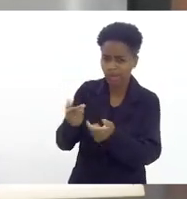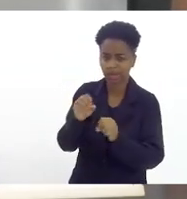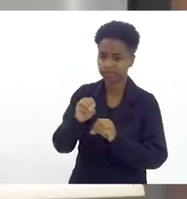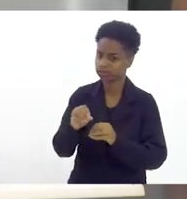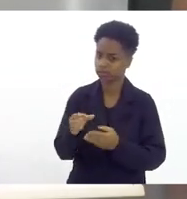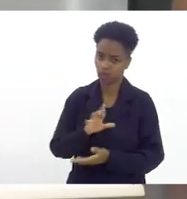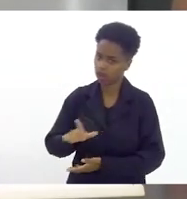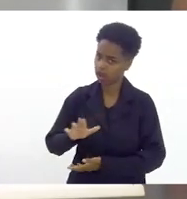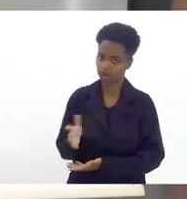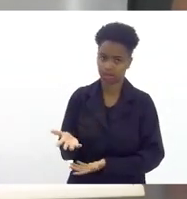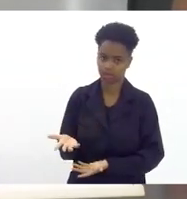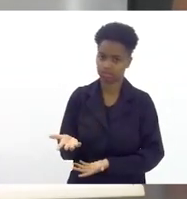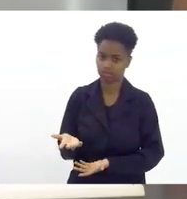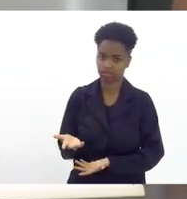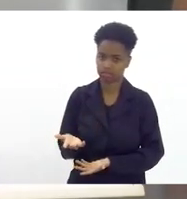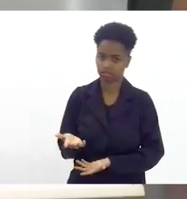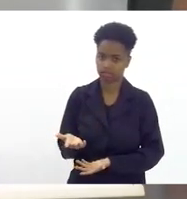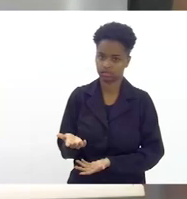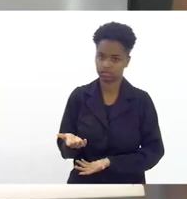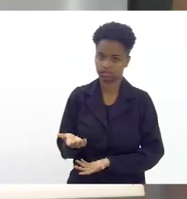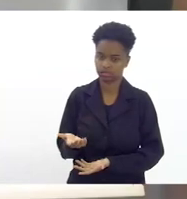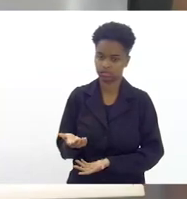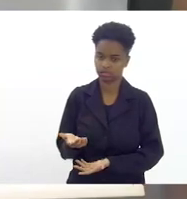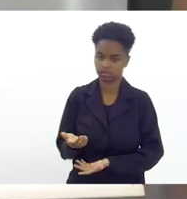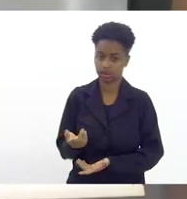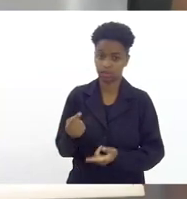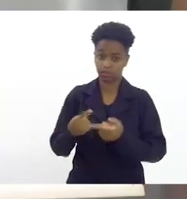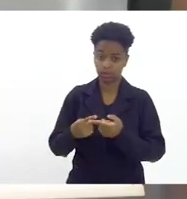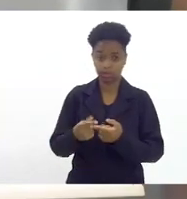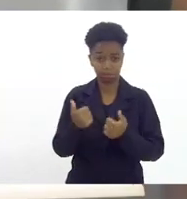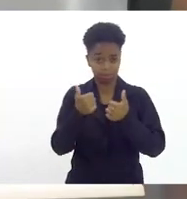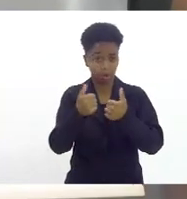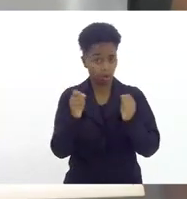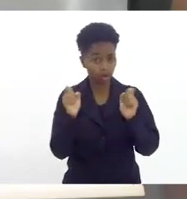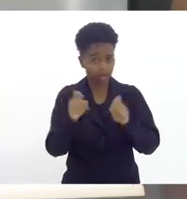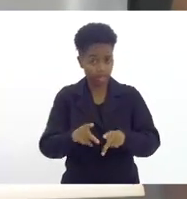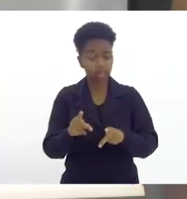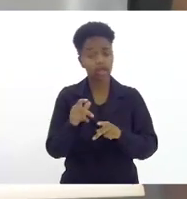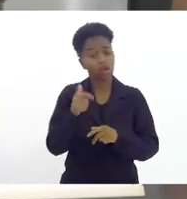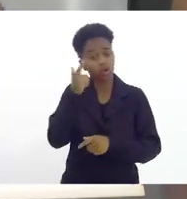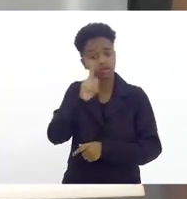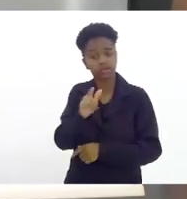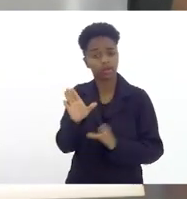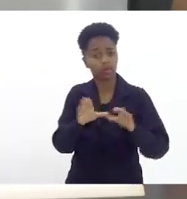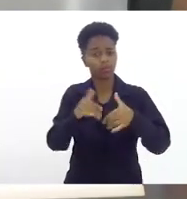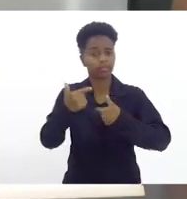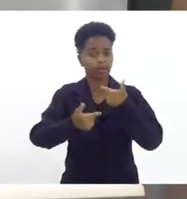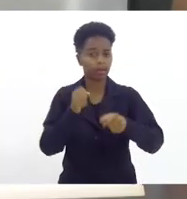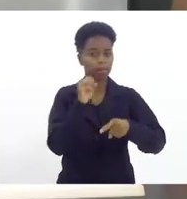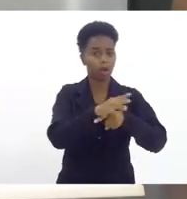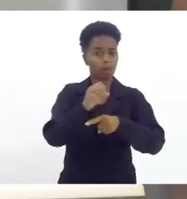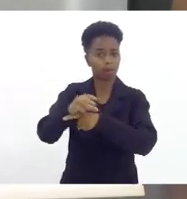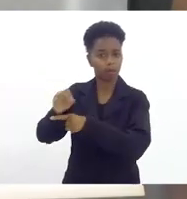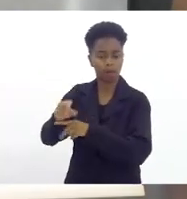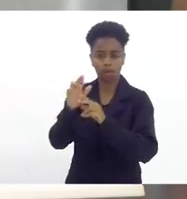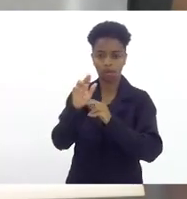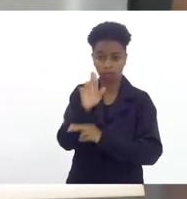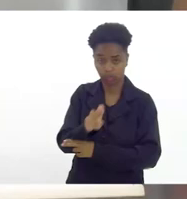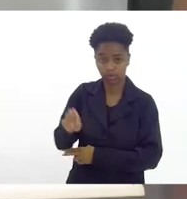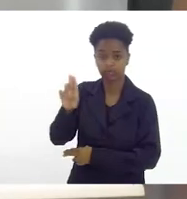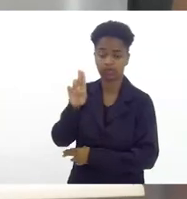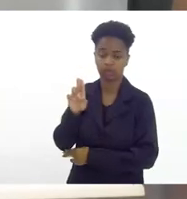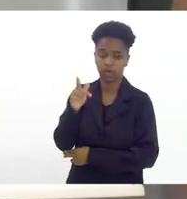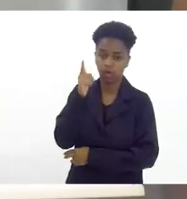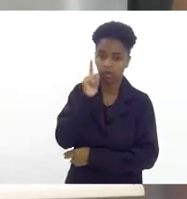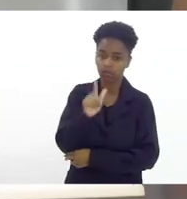recebe né propiciou com que a classe trabalhadora pudesse acessar os bancos das Universidades